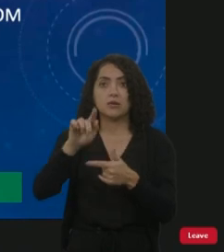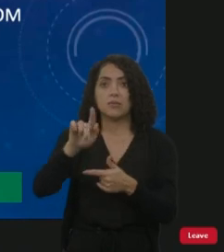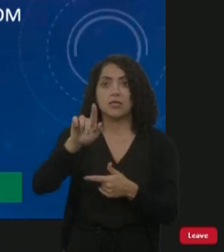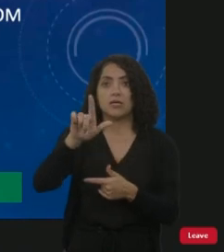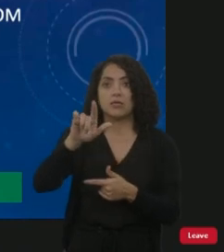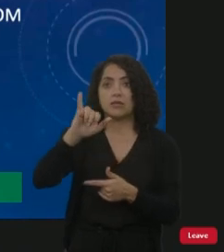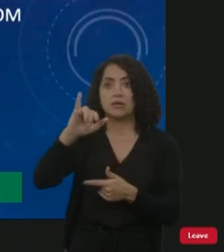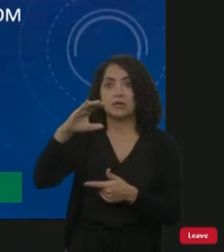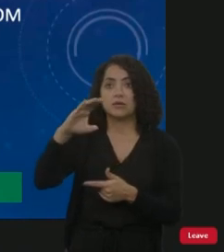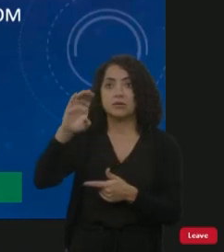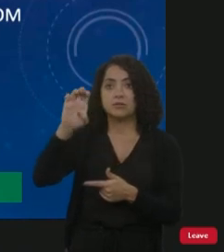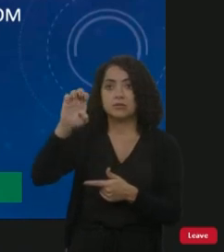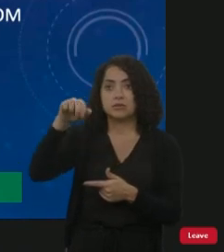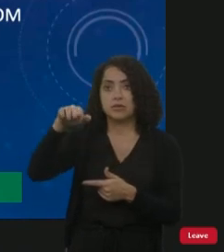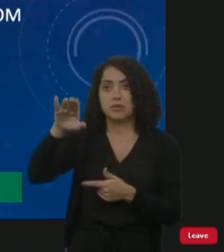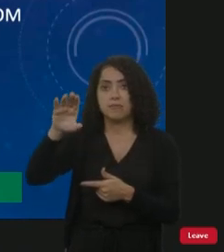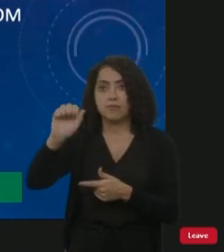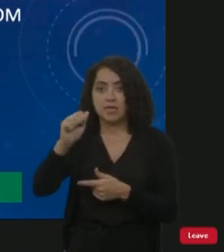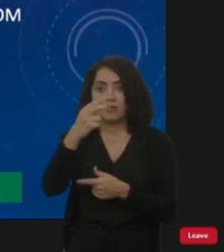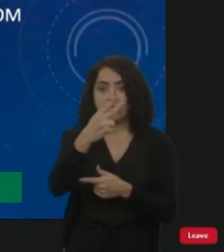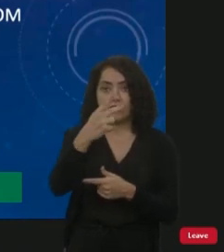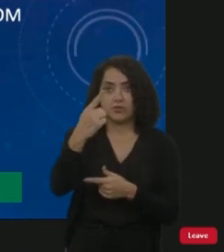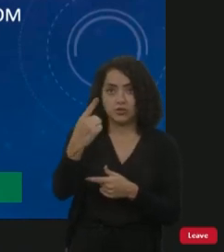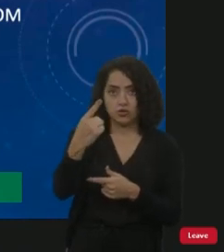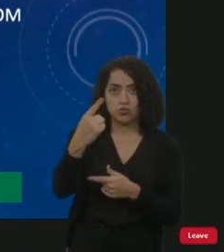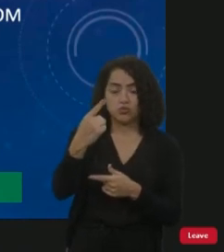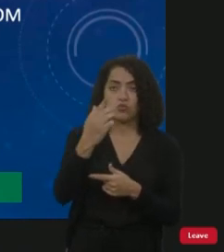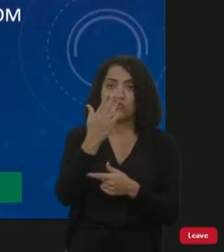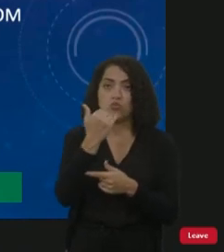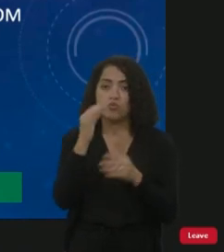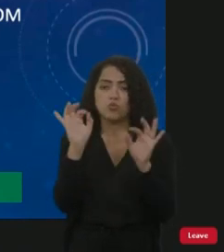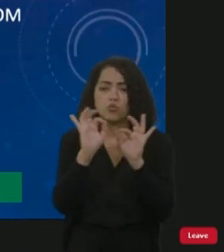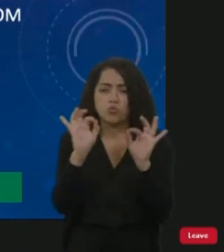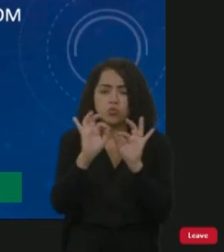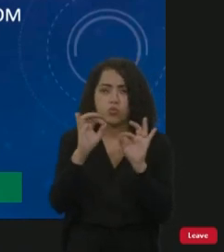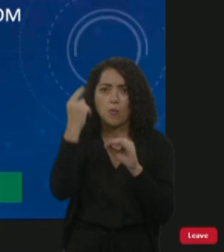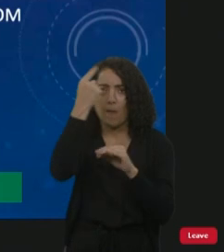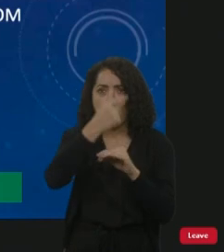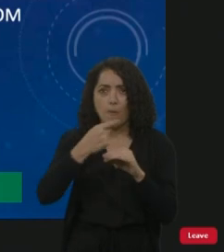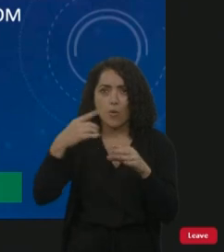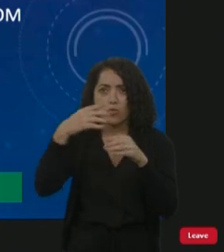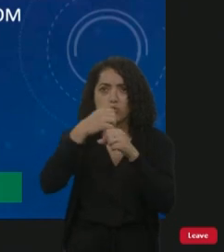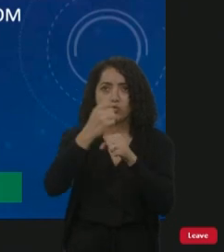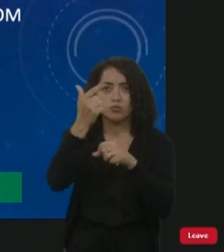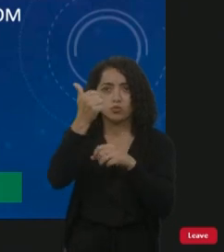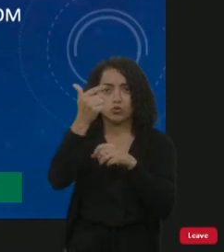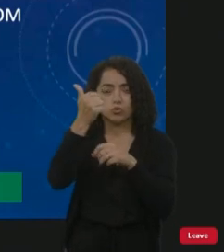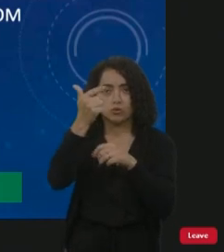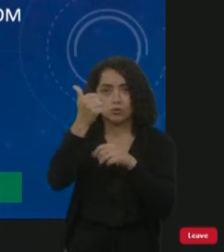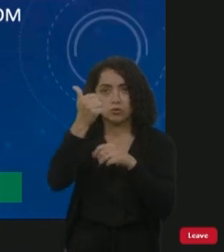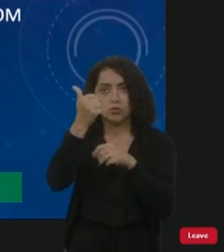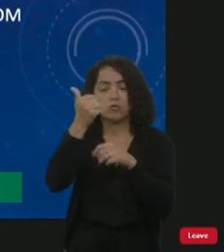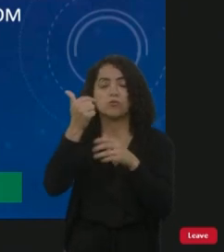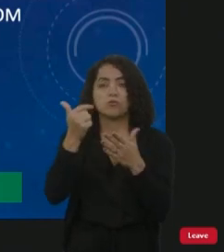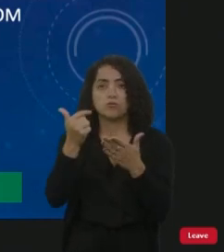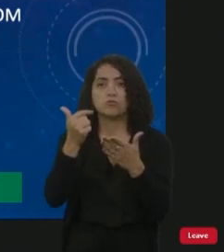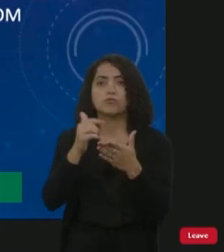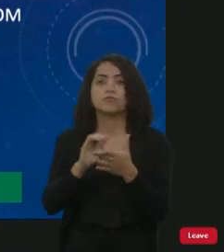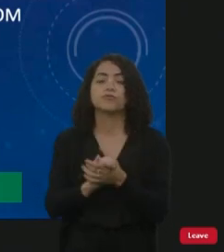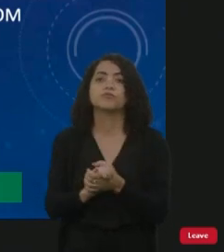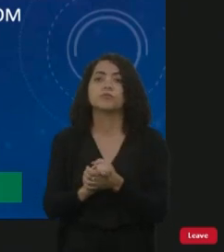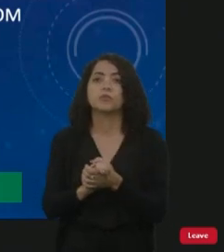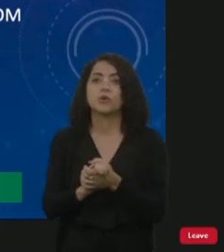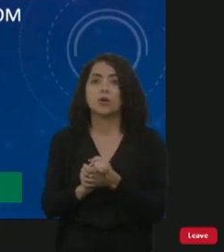de 21, né, deixar, ele ficou em jejum de 12 horas, infelizmente, fez um destro de 21, a